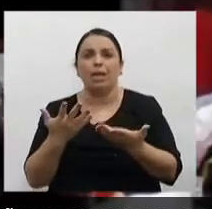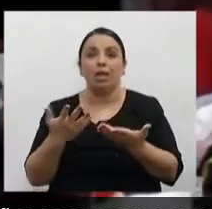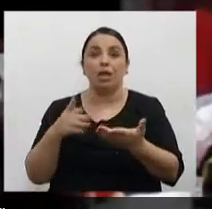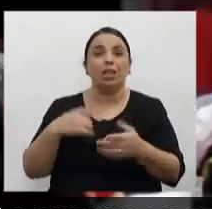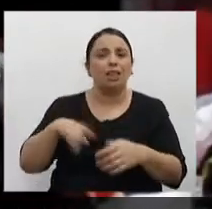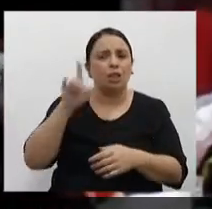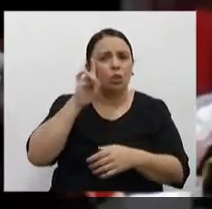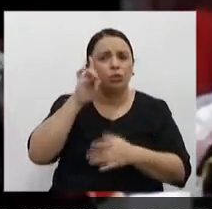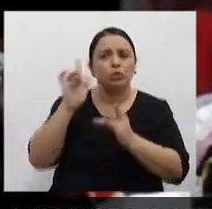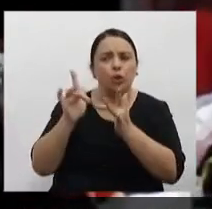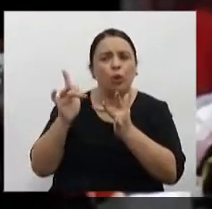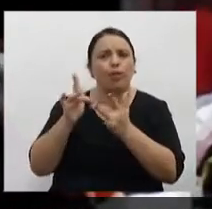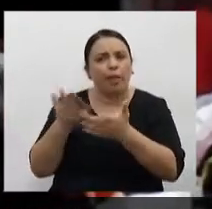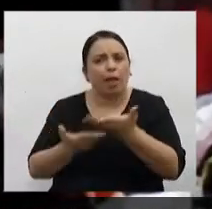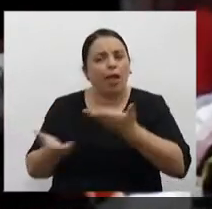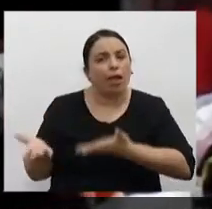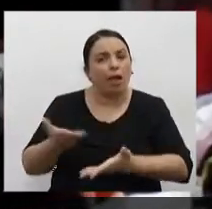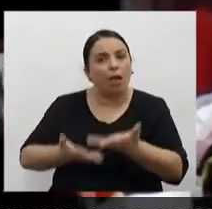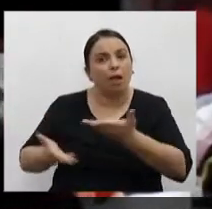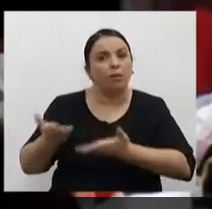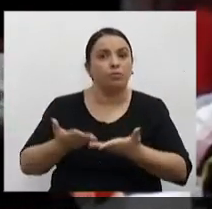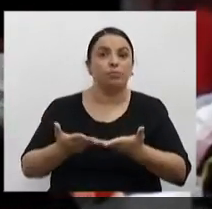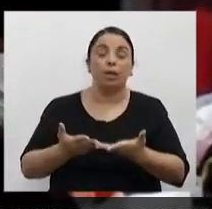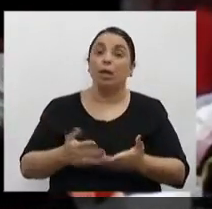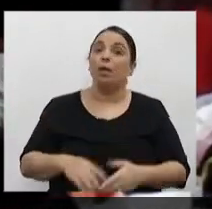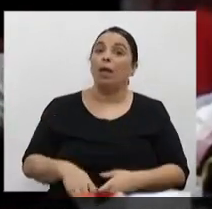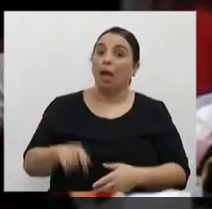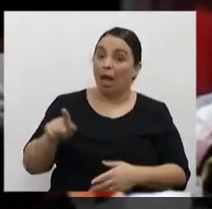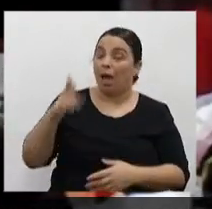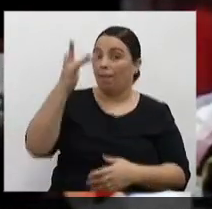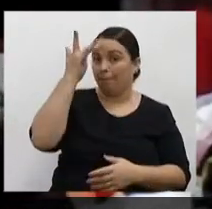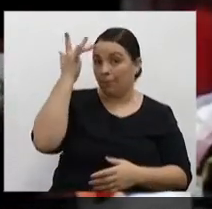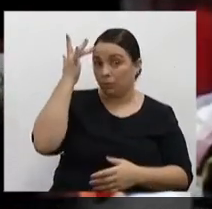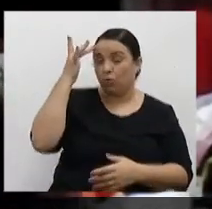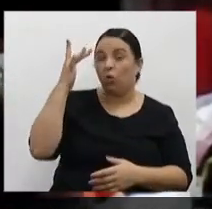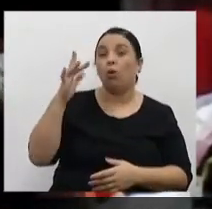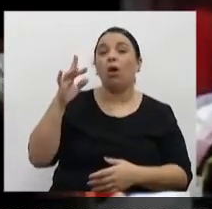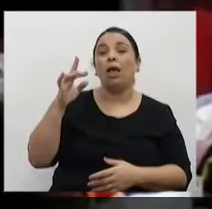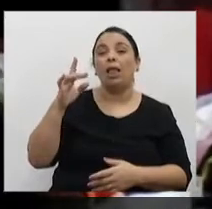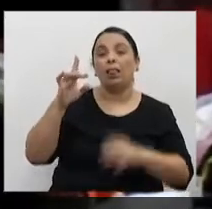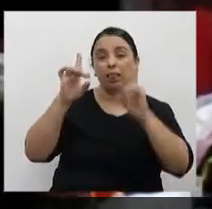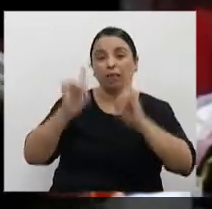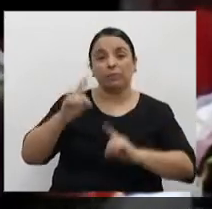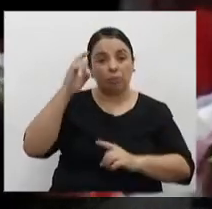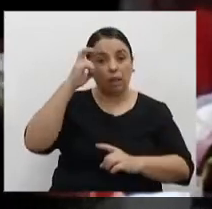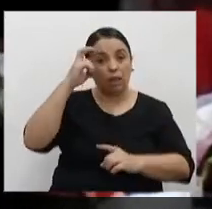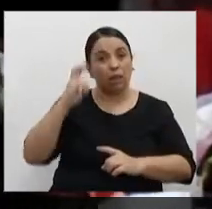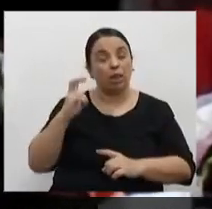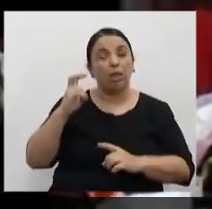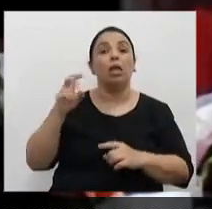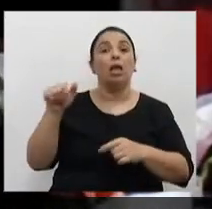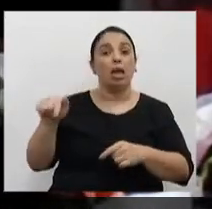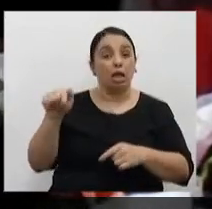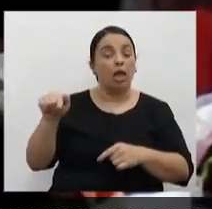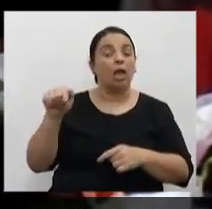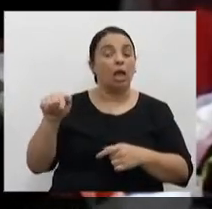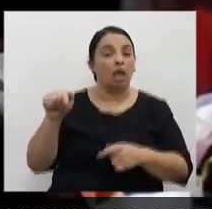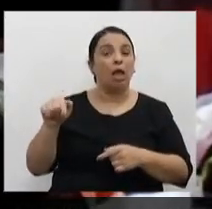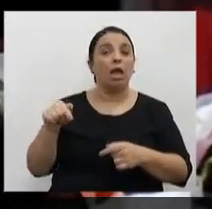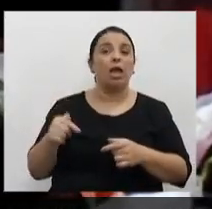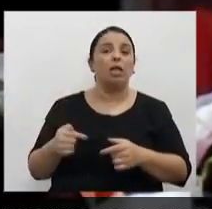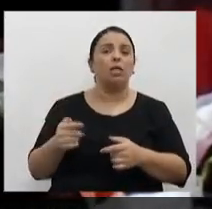lidando. Porque, principalmente as pessoas com deficiência intelectual, que, como já foi dito, né, são pessoas